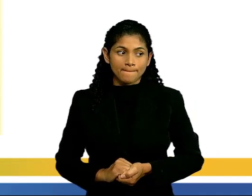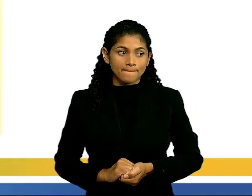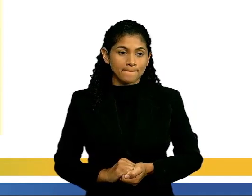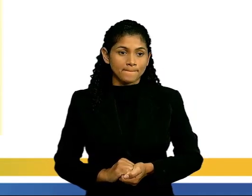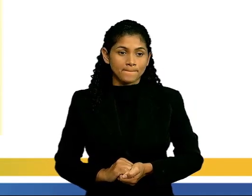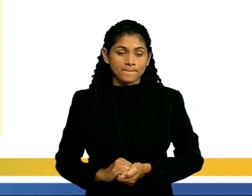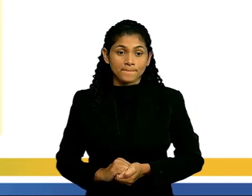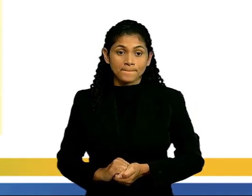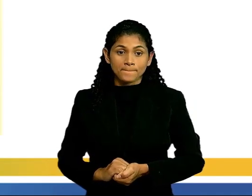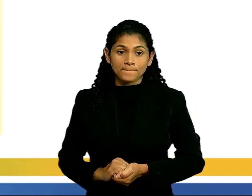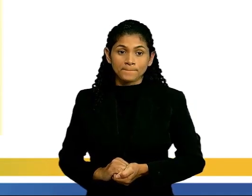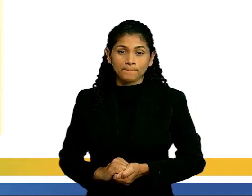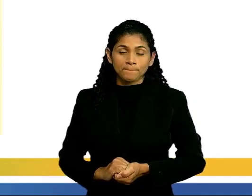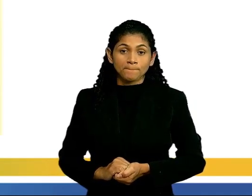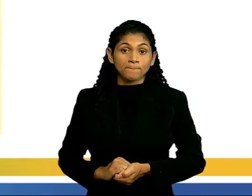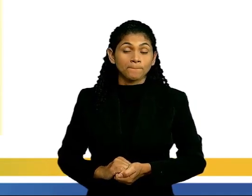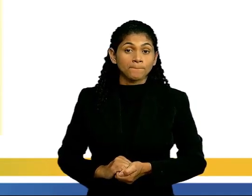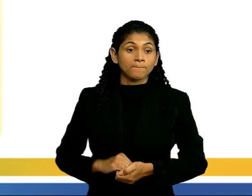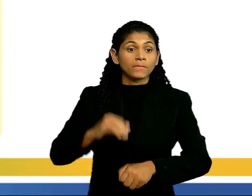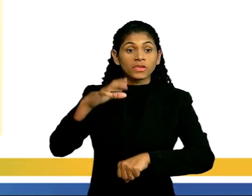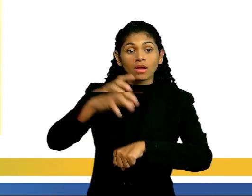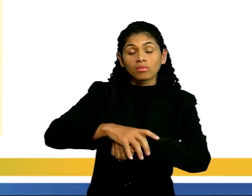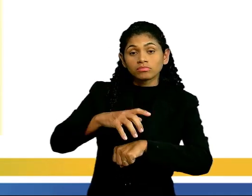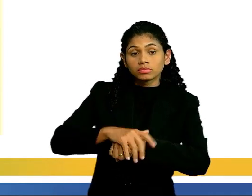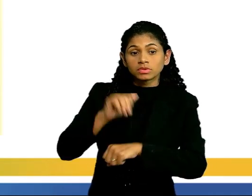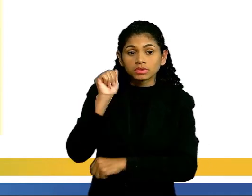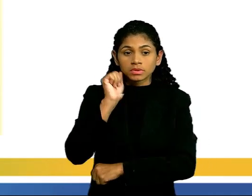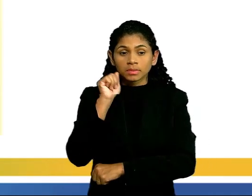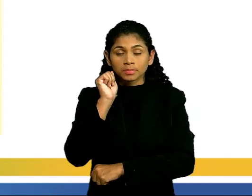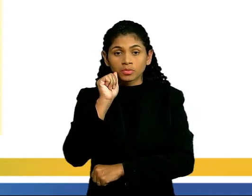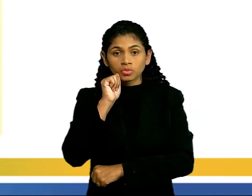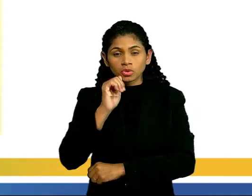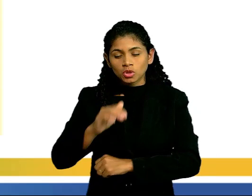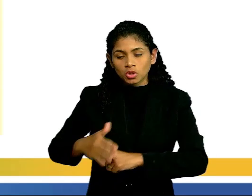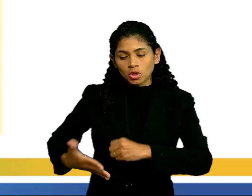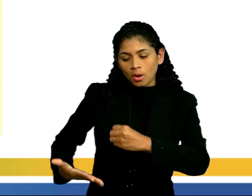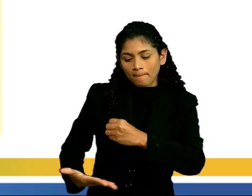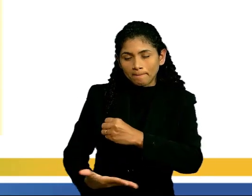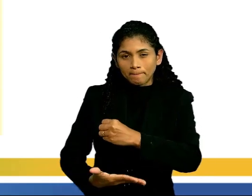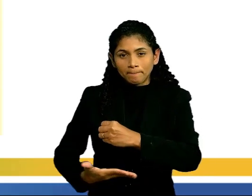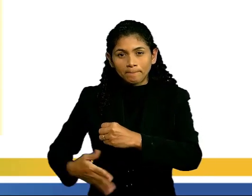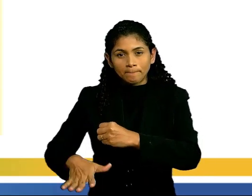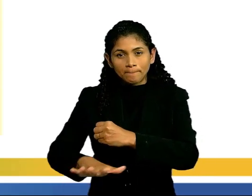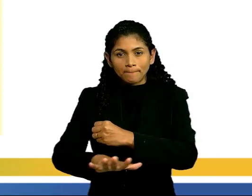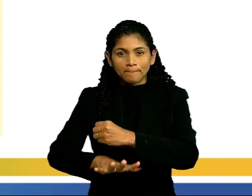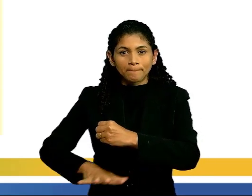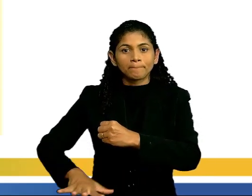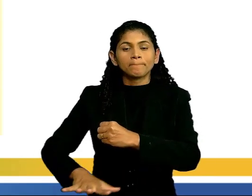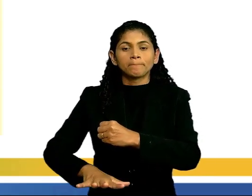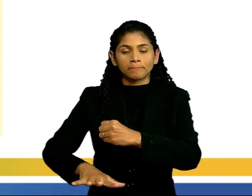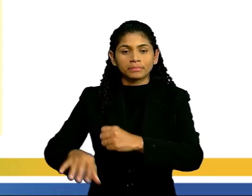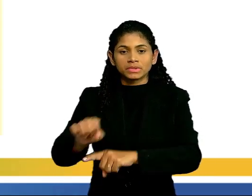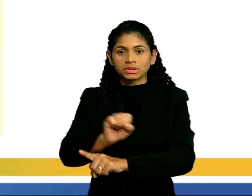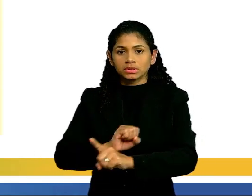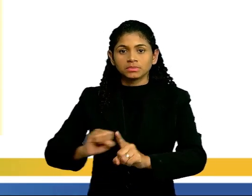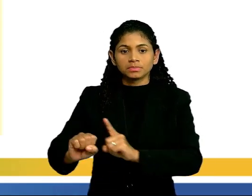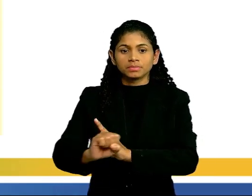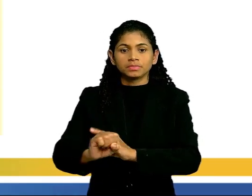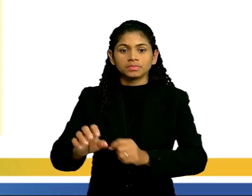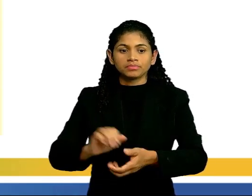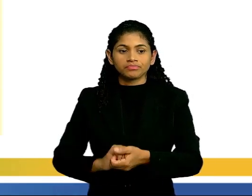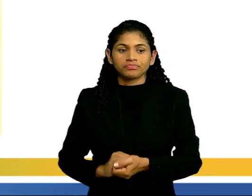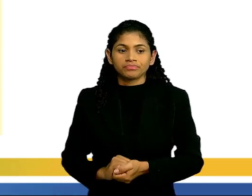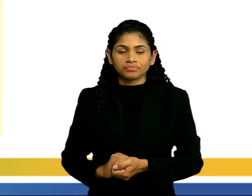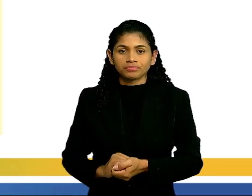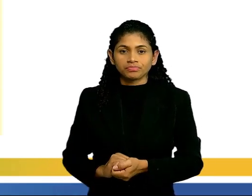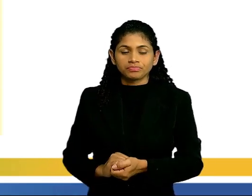Tá, o papel da mulher nas camadas mais marginalizadas da sociedade. Eu gostaria de dar um enfoque aqui e diz assim: à noite,